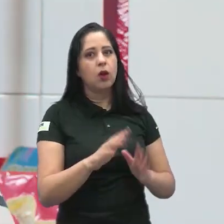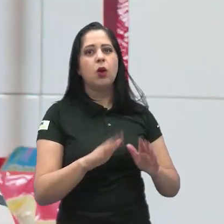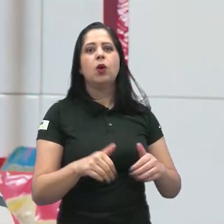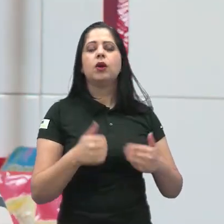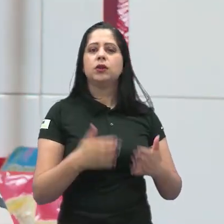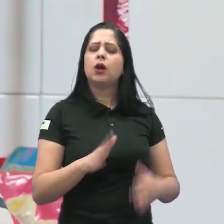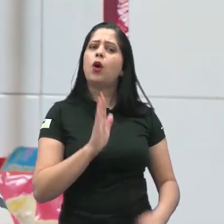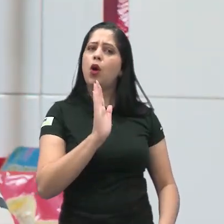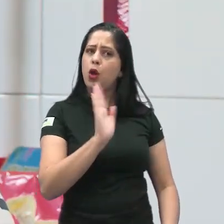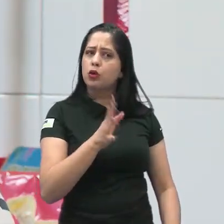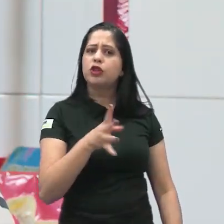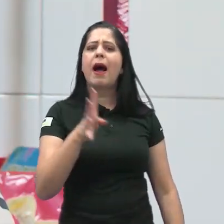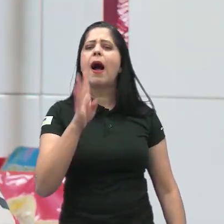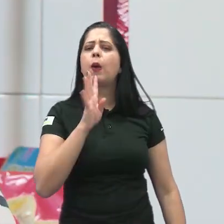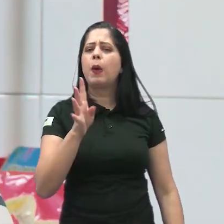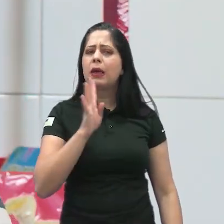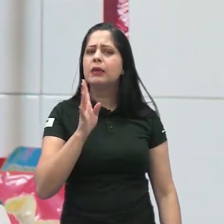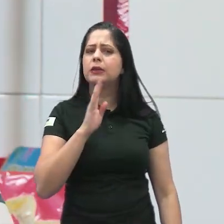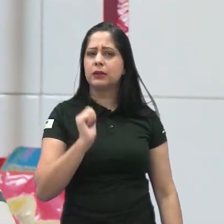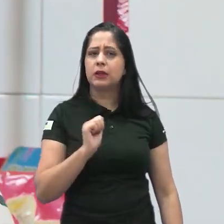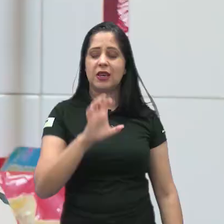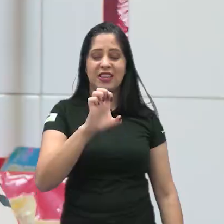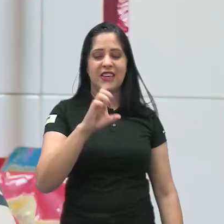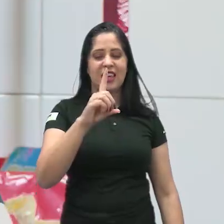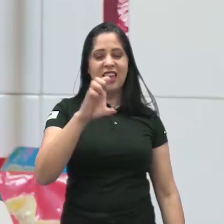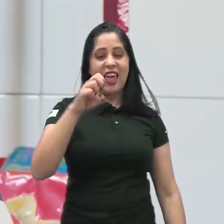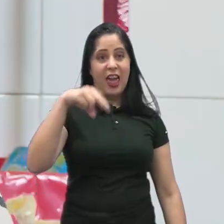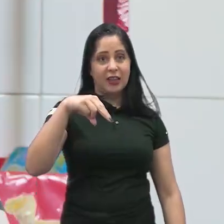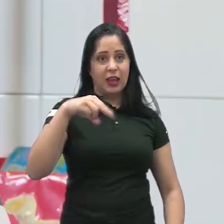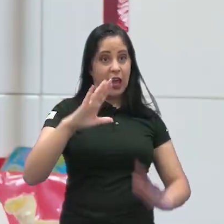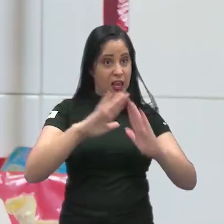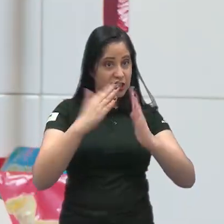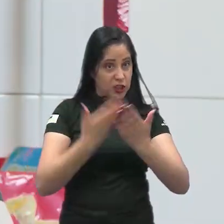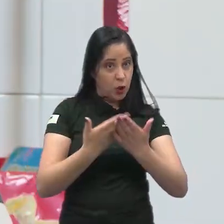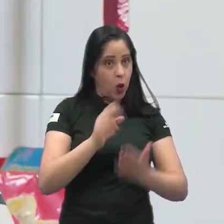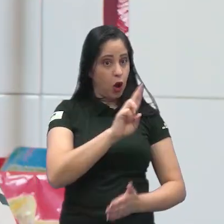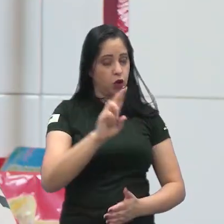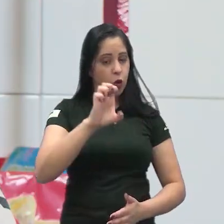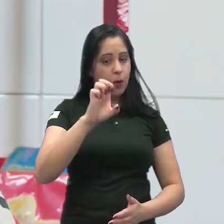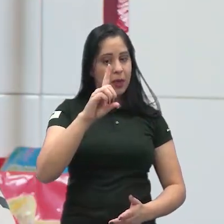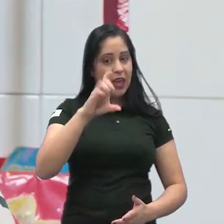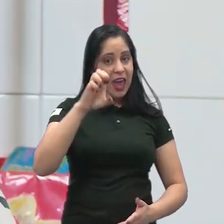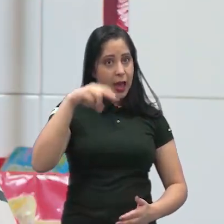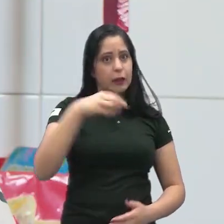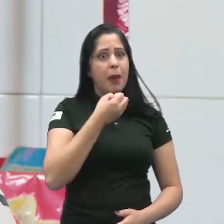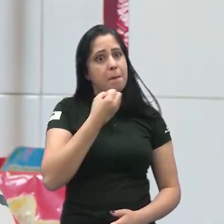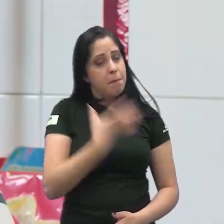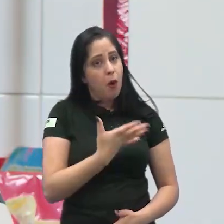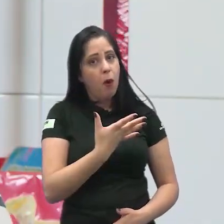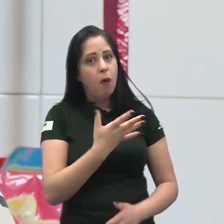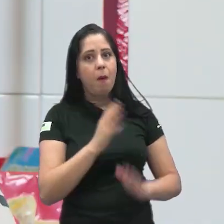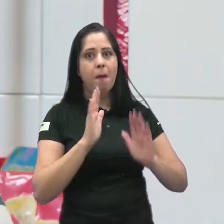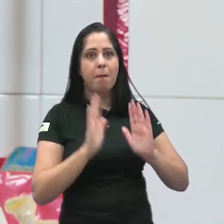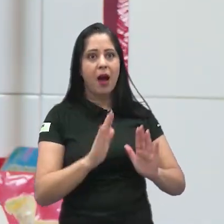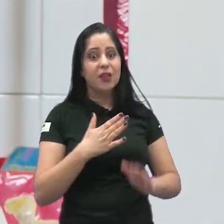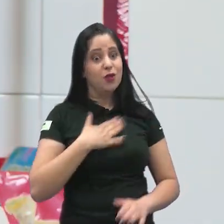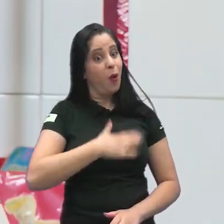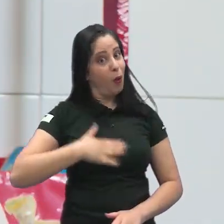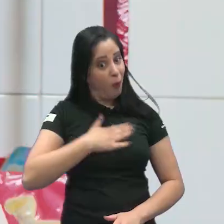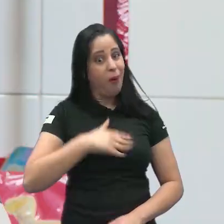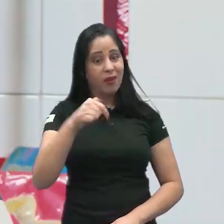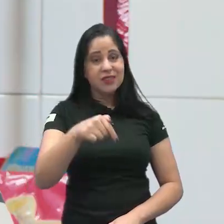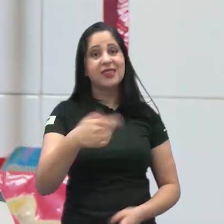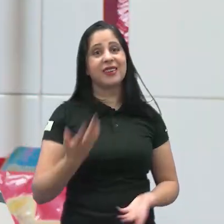que o Ardelar era uma instituição muito boa e tal, né? Mas tinha algumas outras. Então, a gente colocou para ver como é que era, né? E desde o primeiro, a gente já gostou,